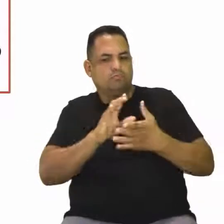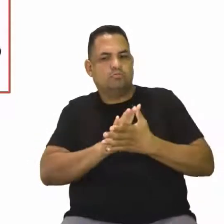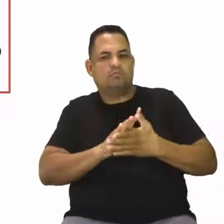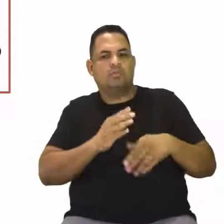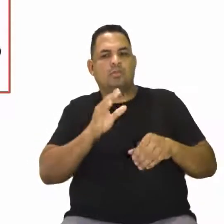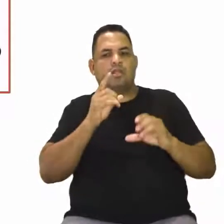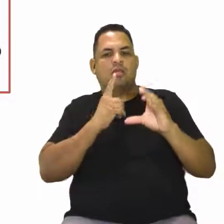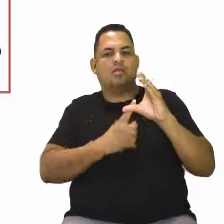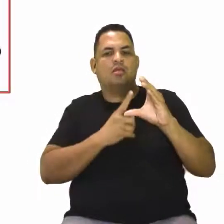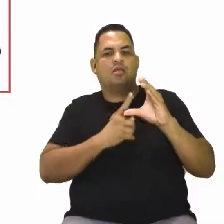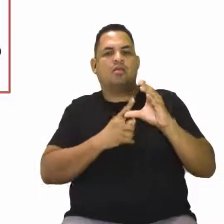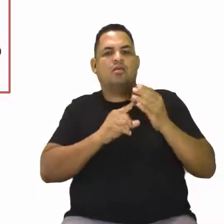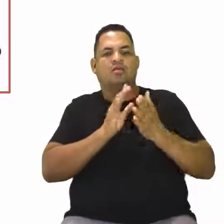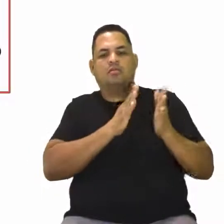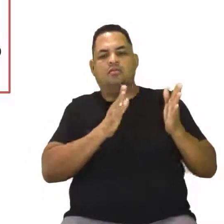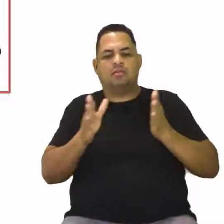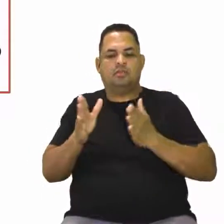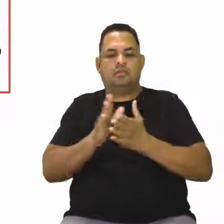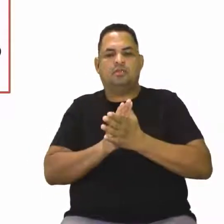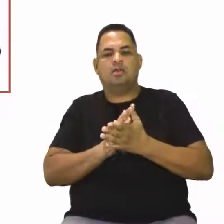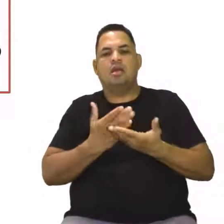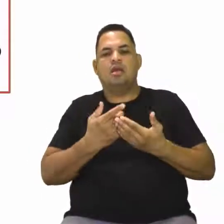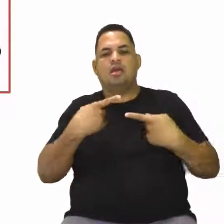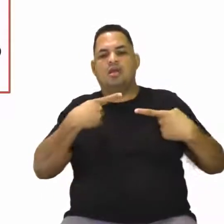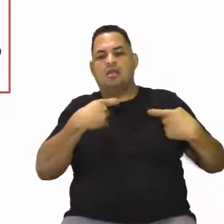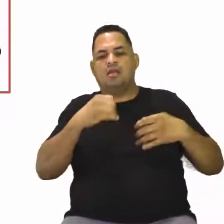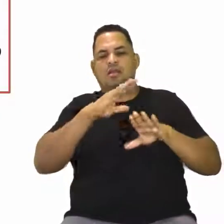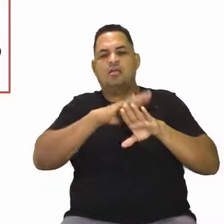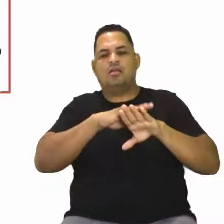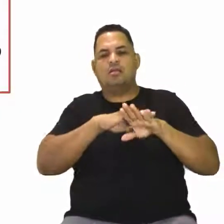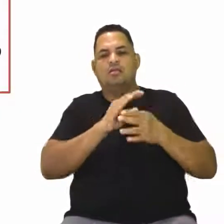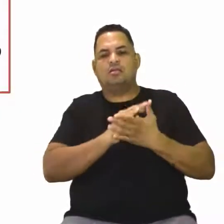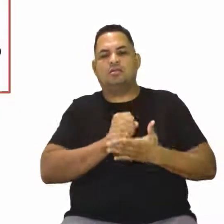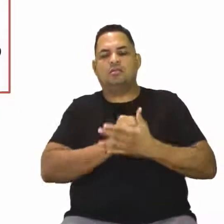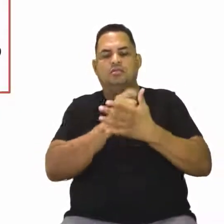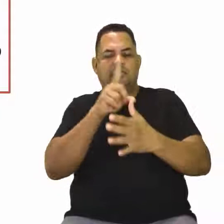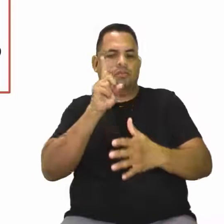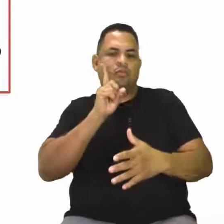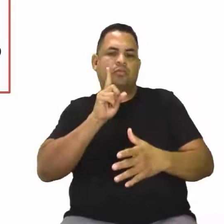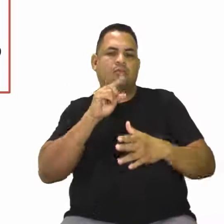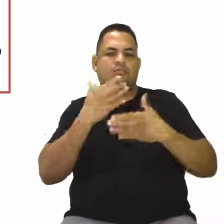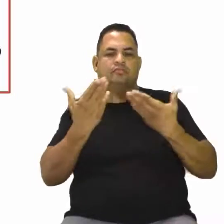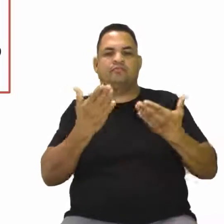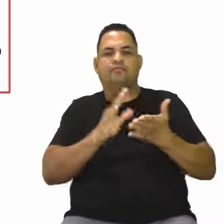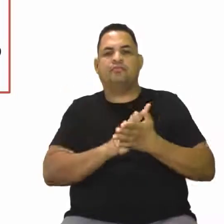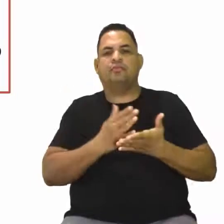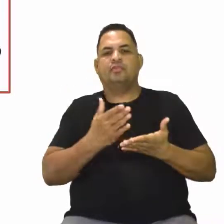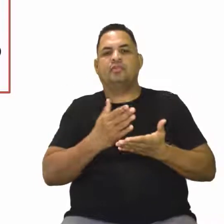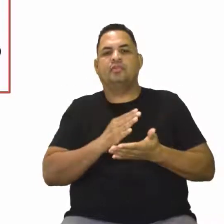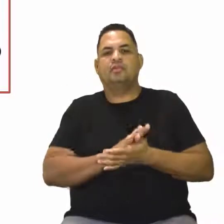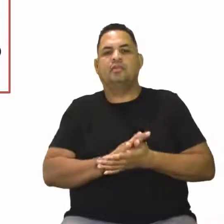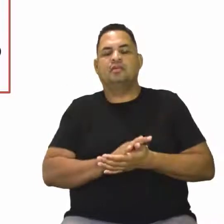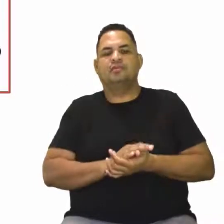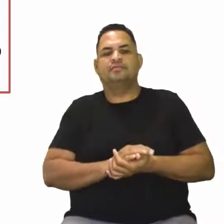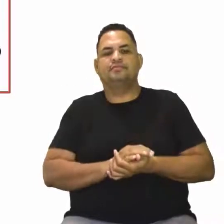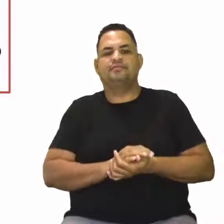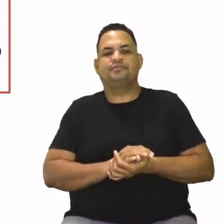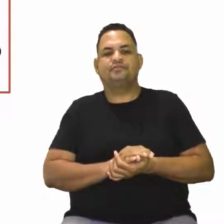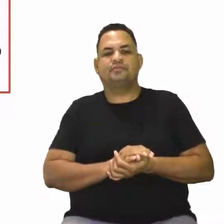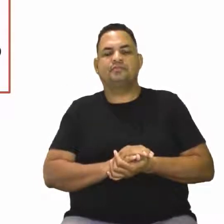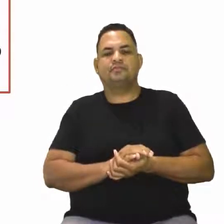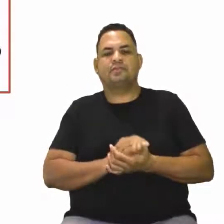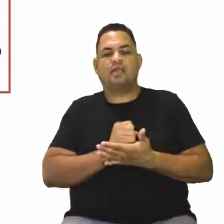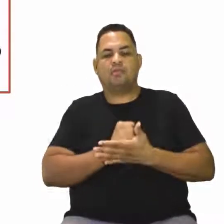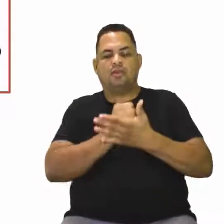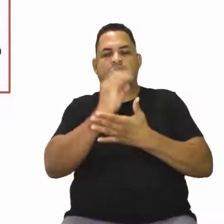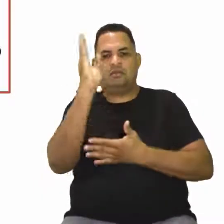estamos no período da Guerra Fria e esse apoio americano dizia a respeito a isso,